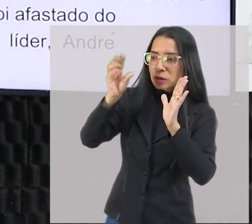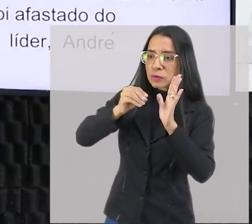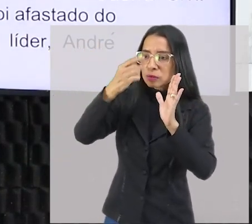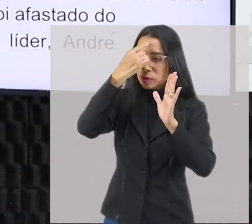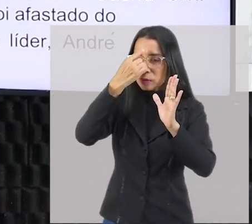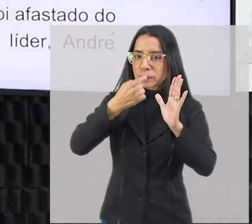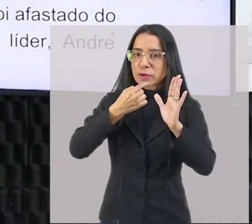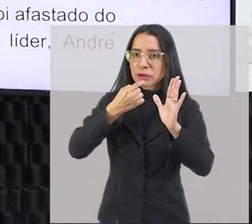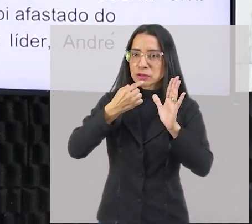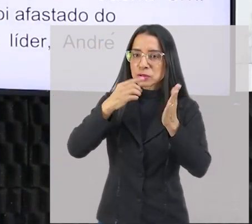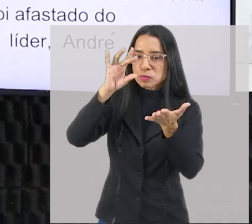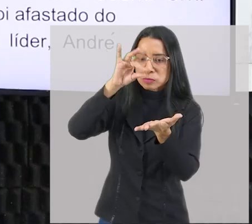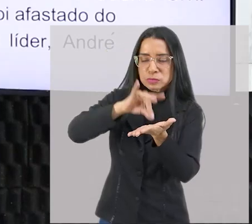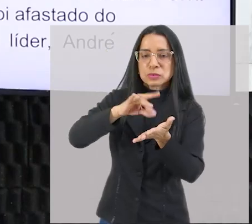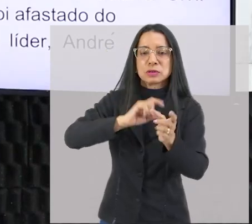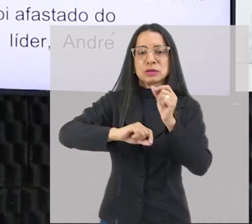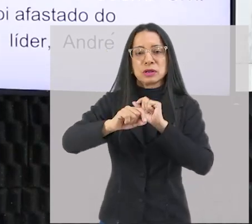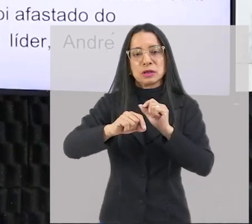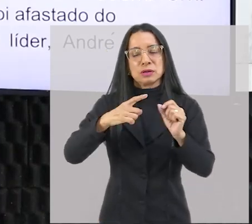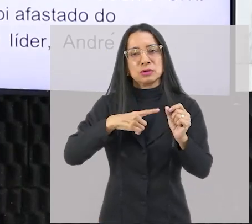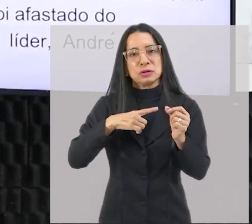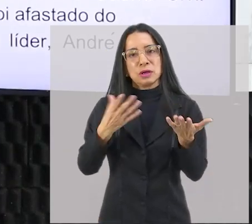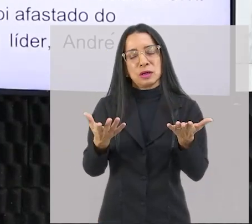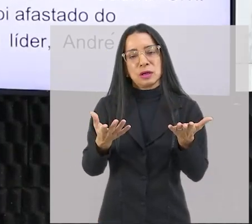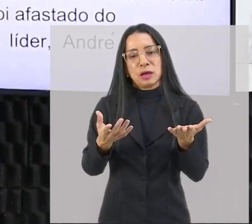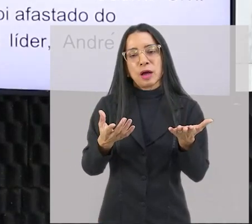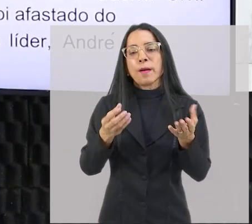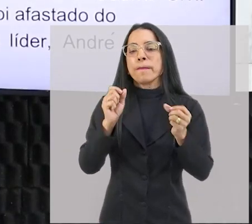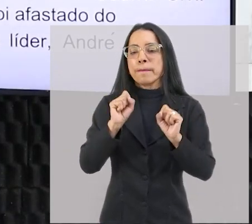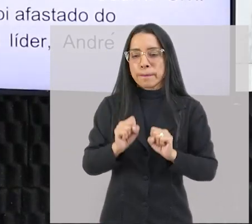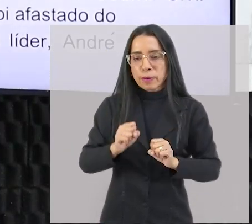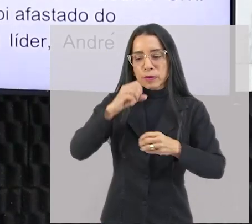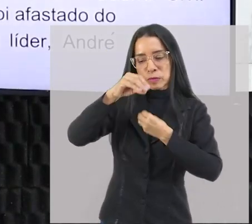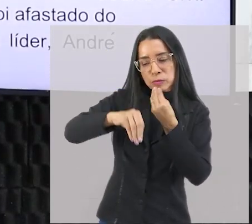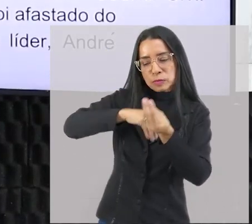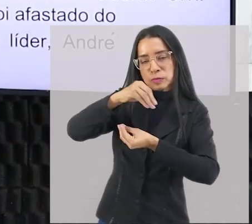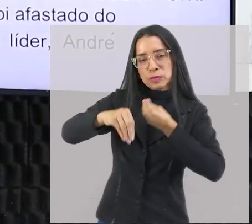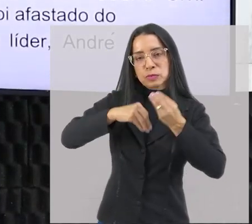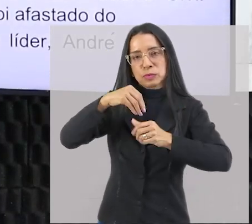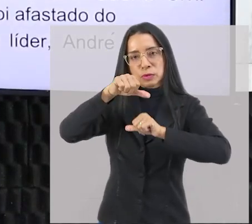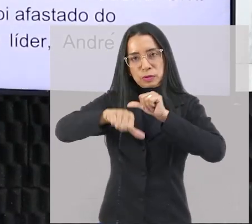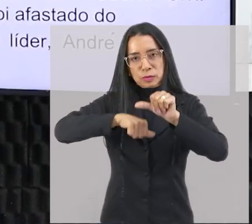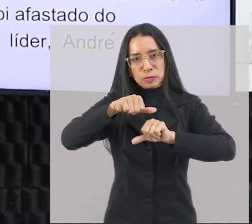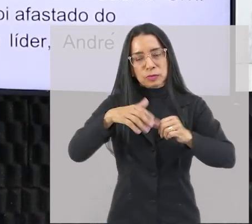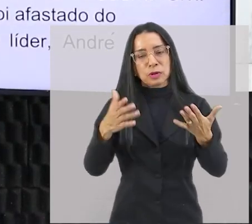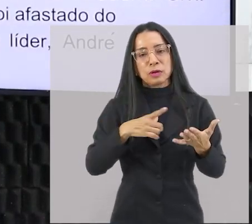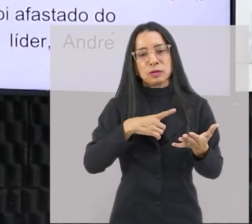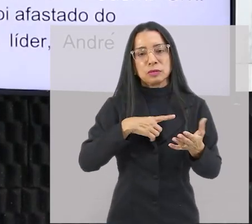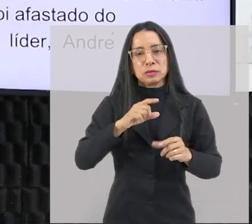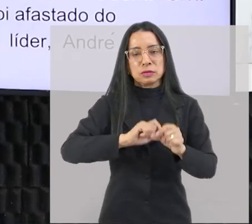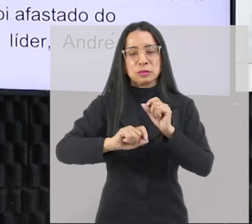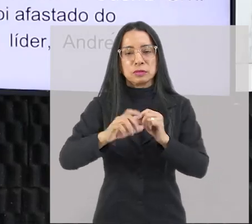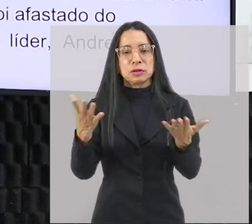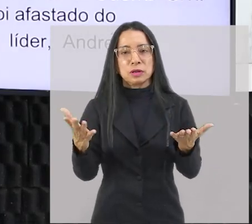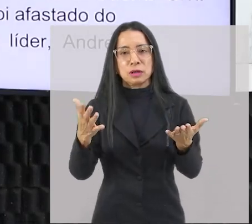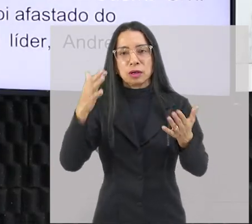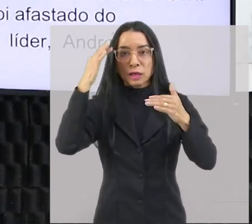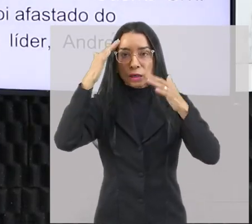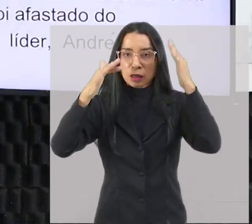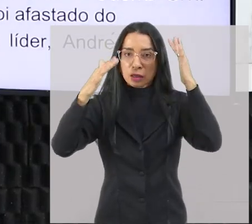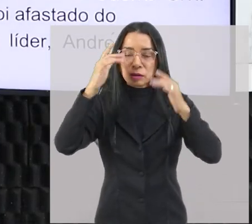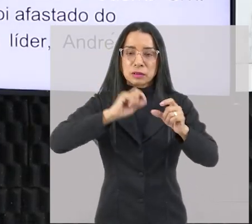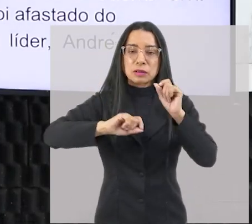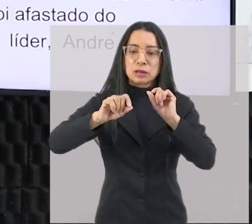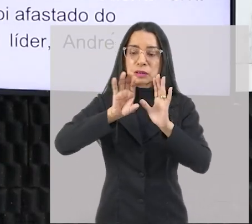ele tem mensagens ali que são claras, onde as imagens podem se misturar, modificar ou trazer